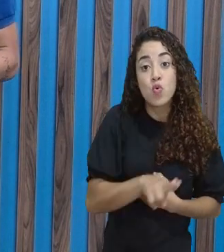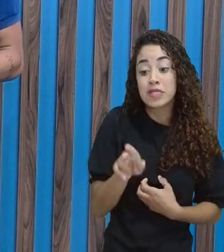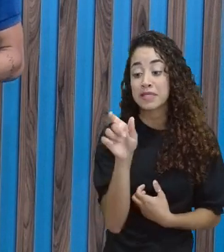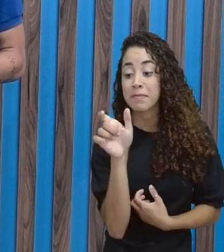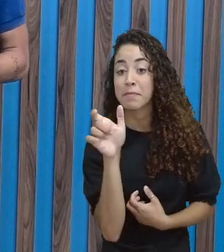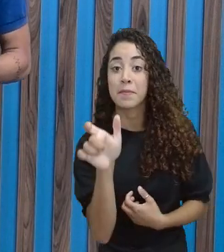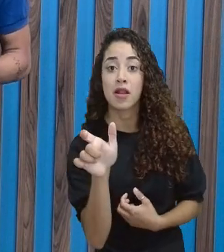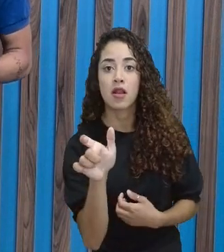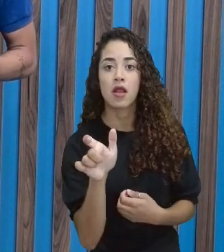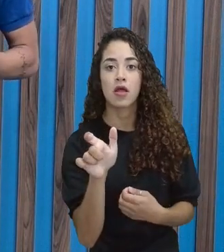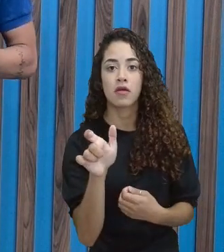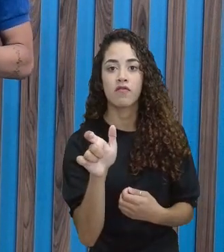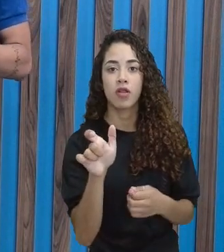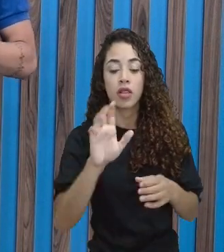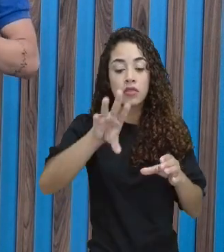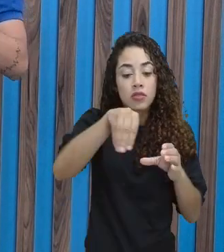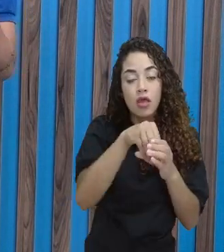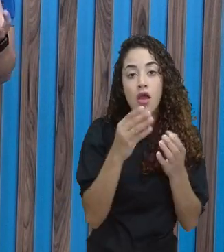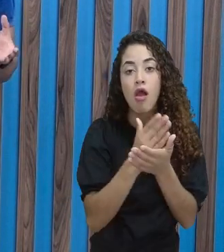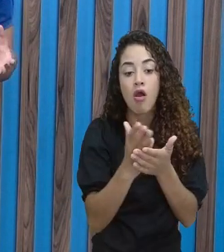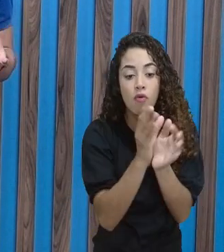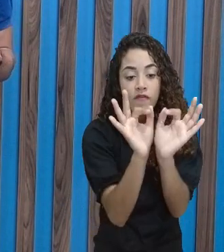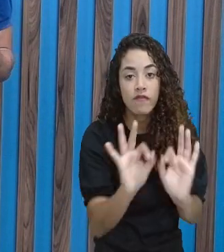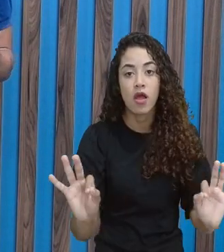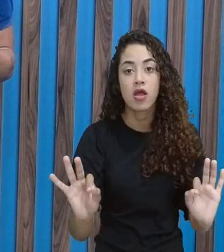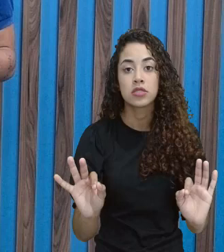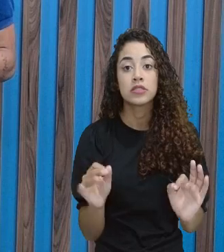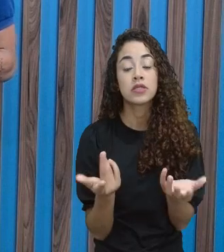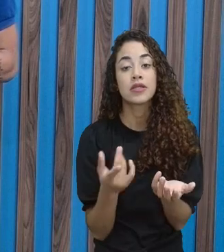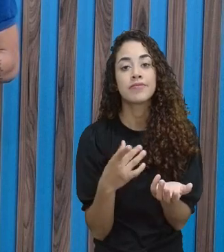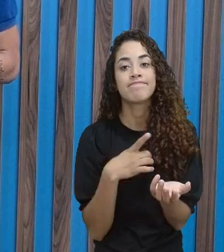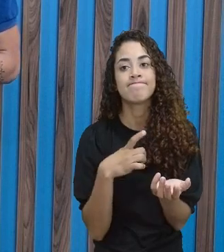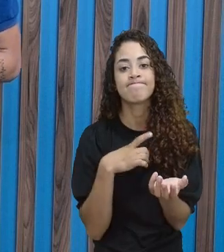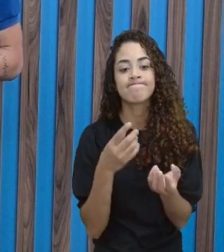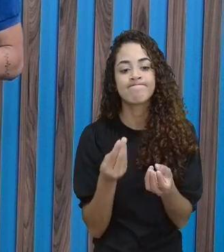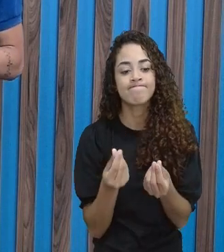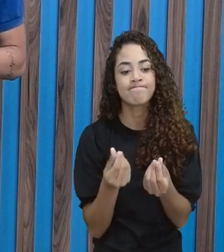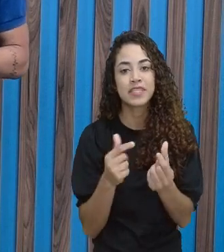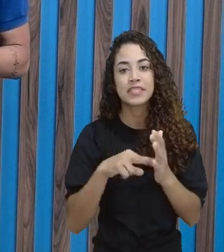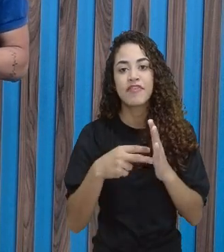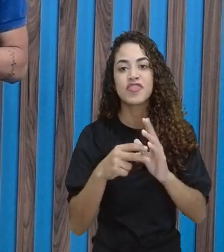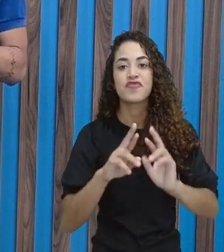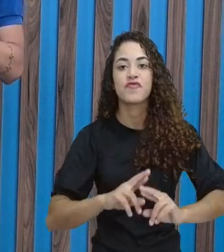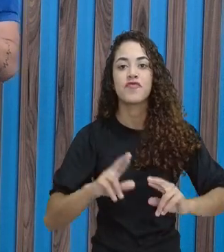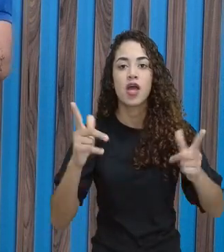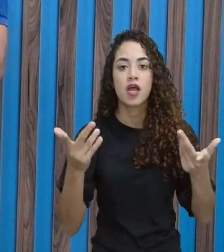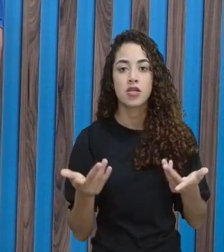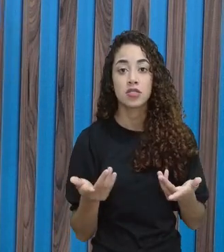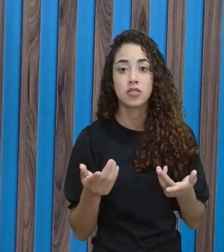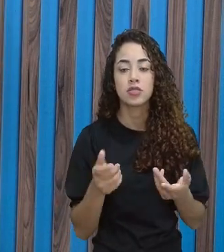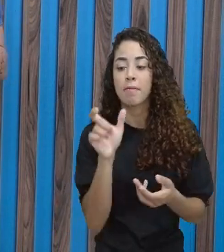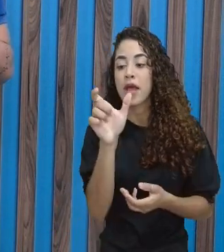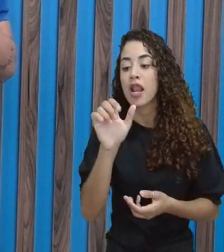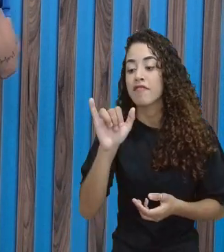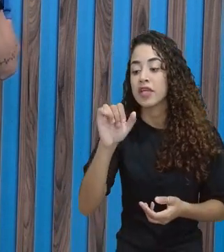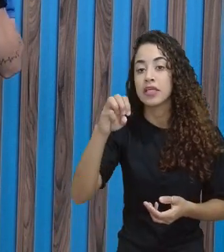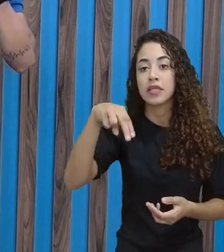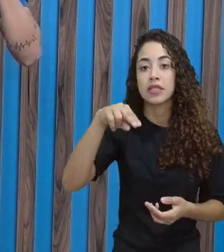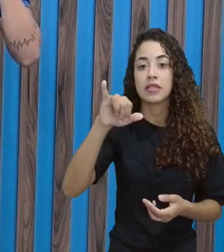em algumas frases, tem um efeito totalmente diferente. E aí quando a gente fala de inimigo, né, a gente